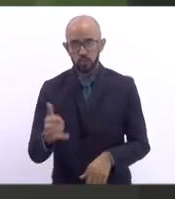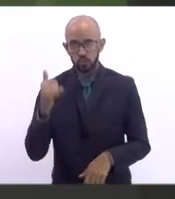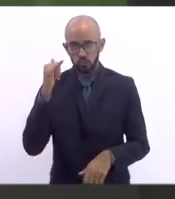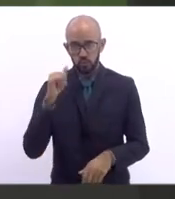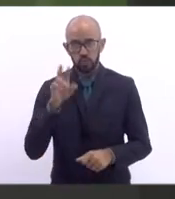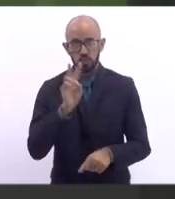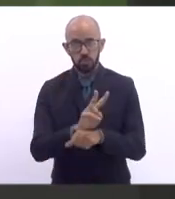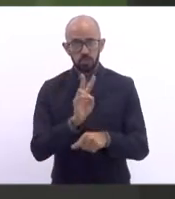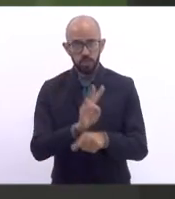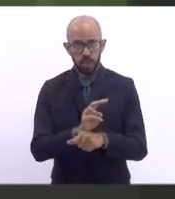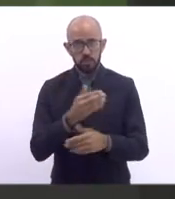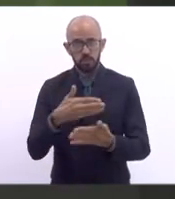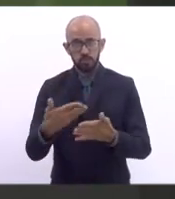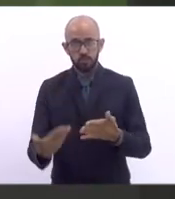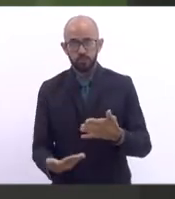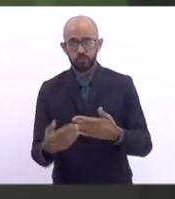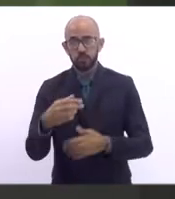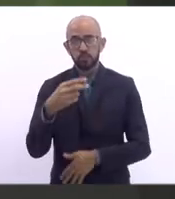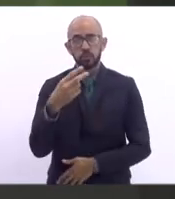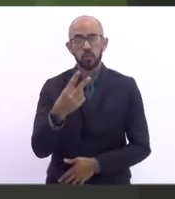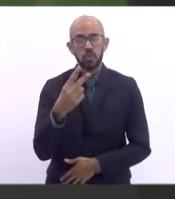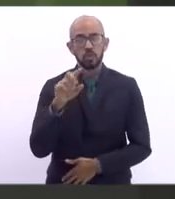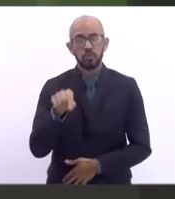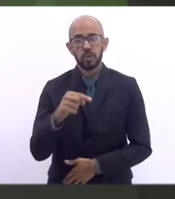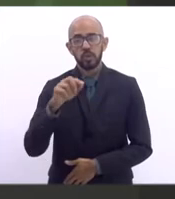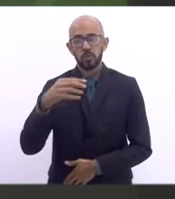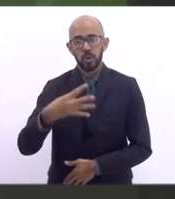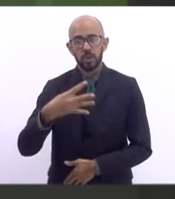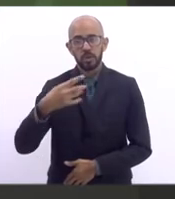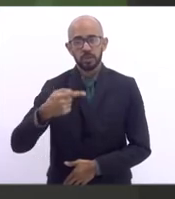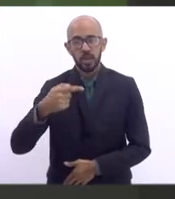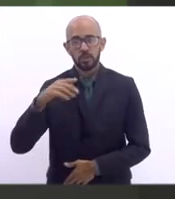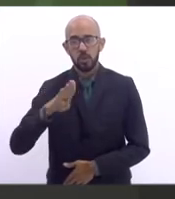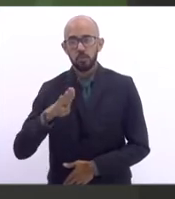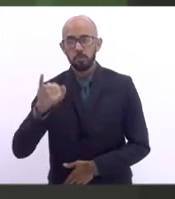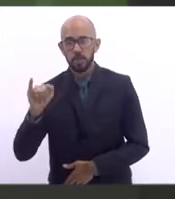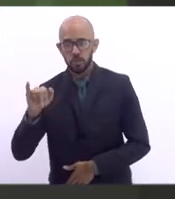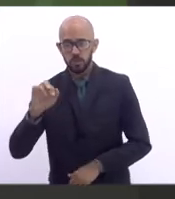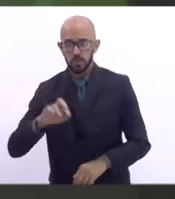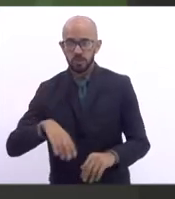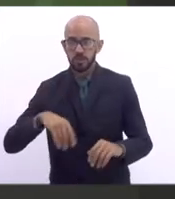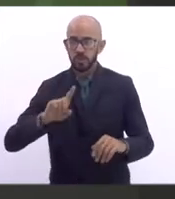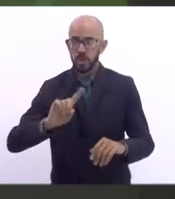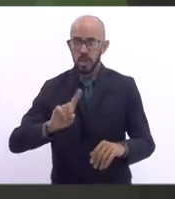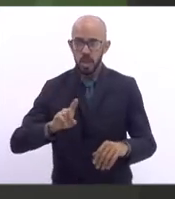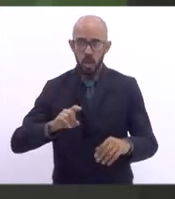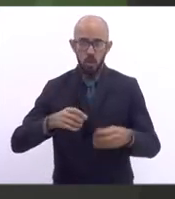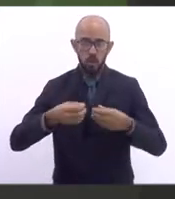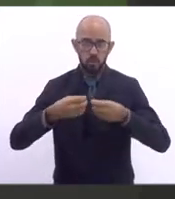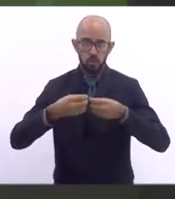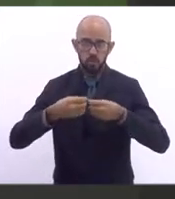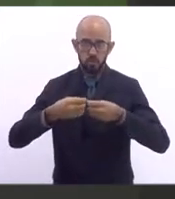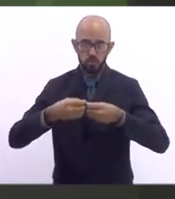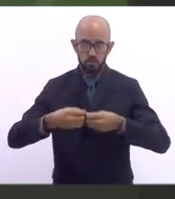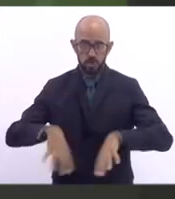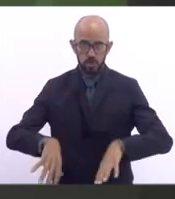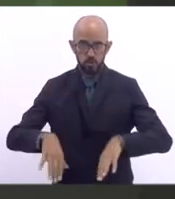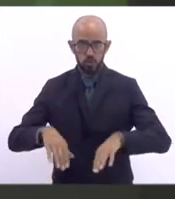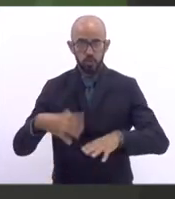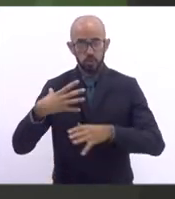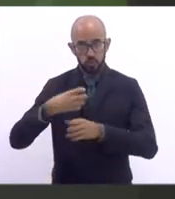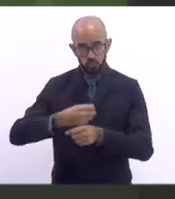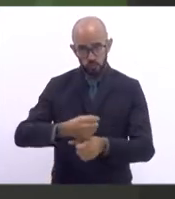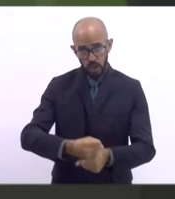financiamento no montante de 2,47 milhões Que embora não tem o casal causado distorção nos